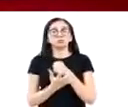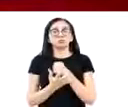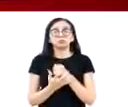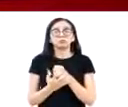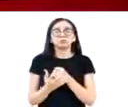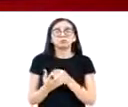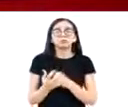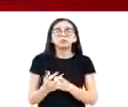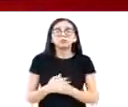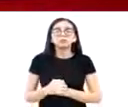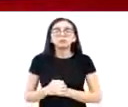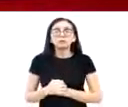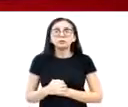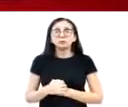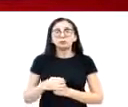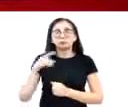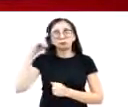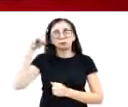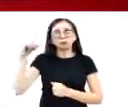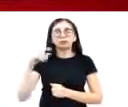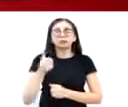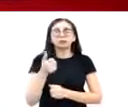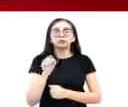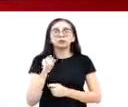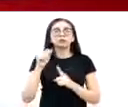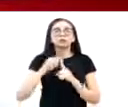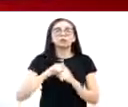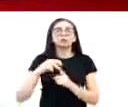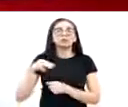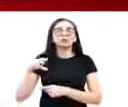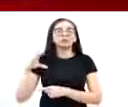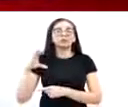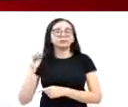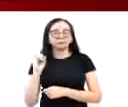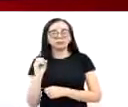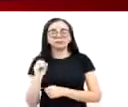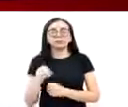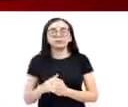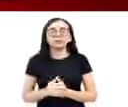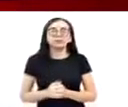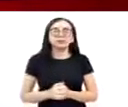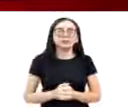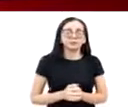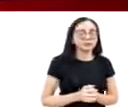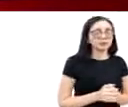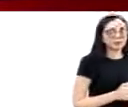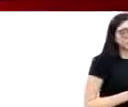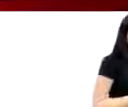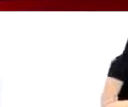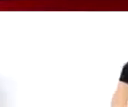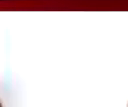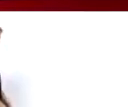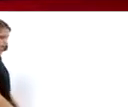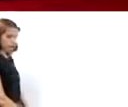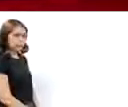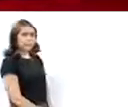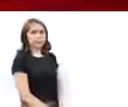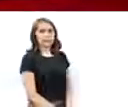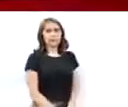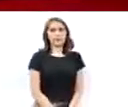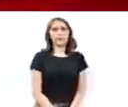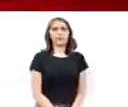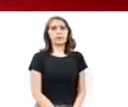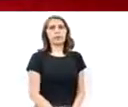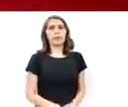de março o dia todo. Normalmente, a partir do dia 19, tudo parou. E esse